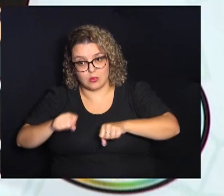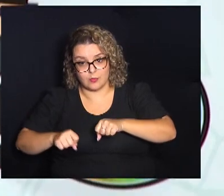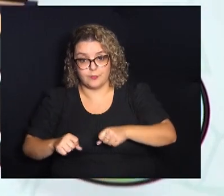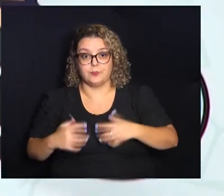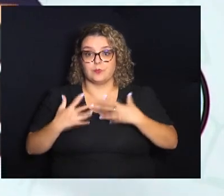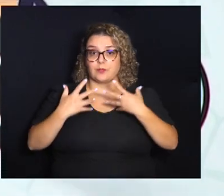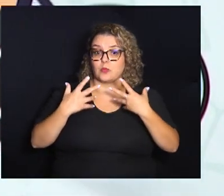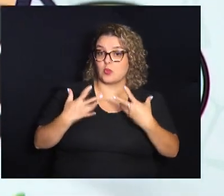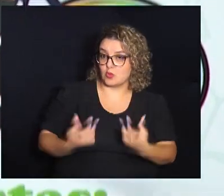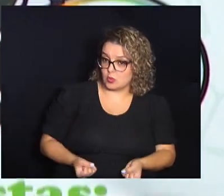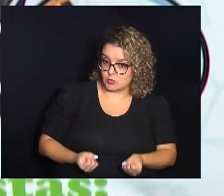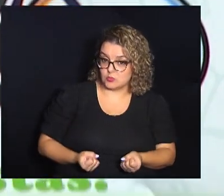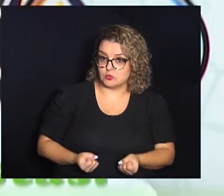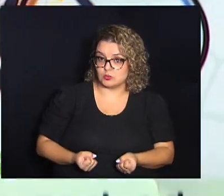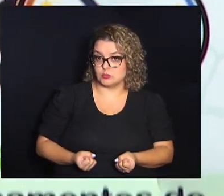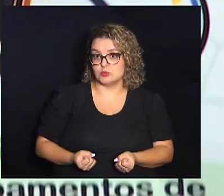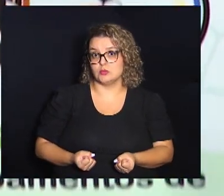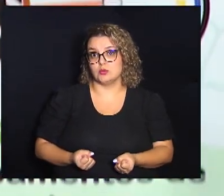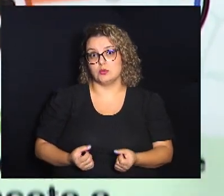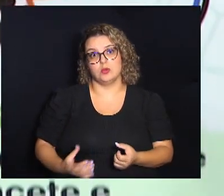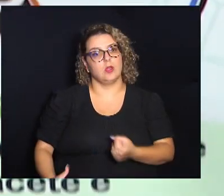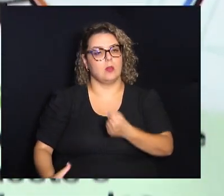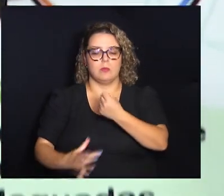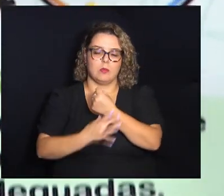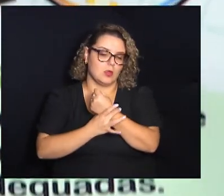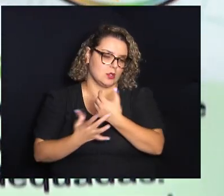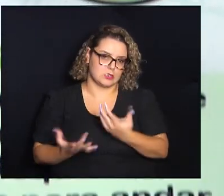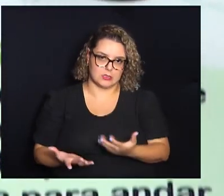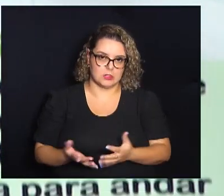adote o combo de proteção, não é?